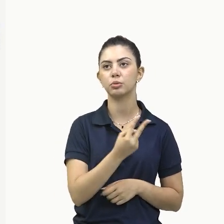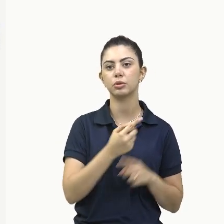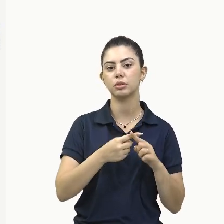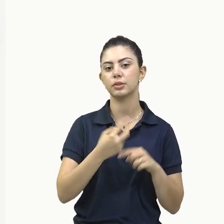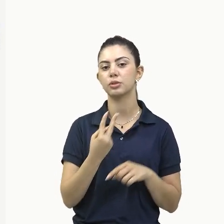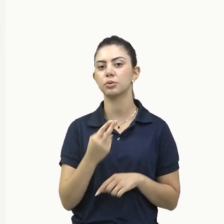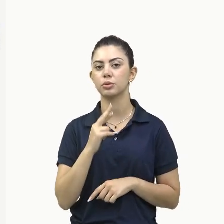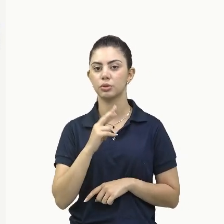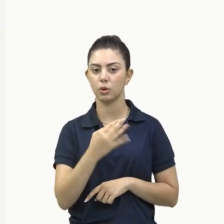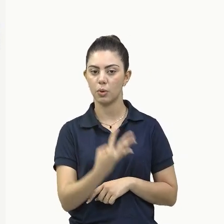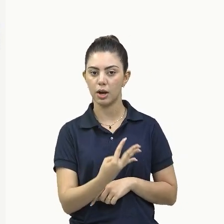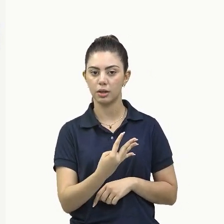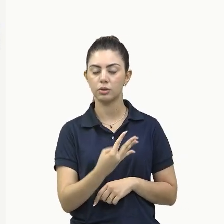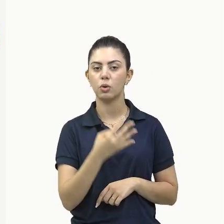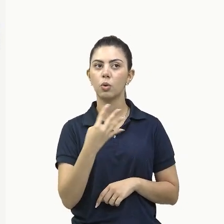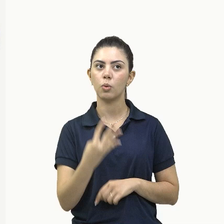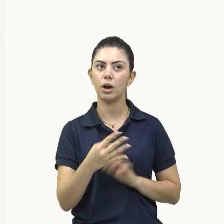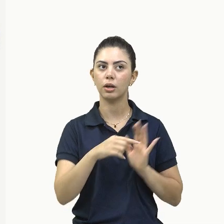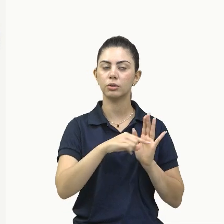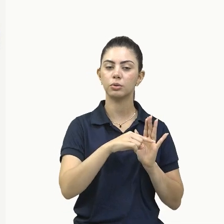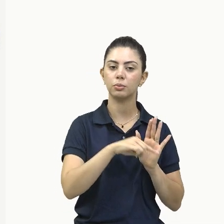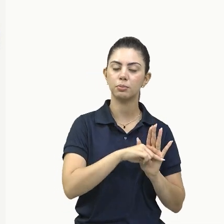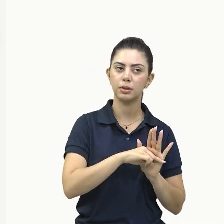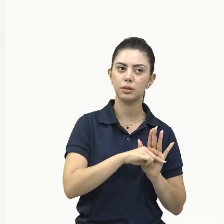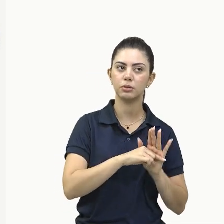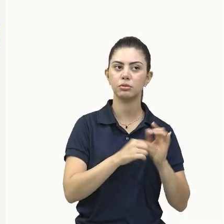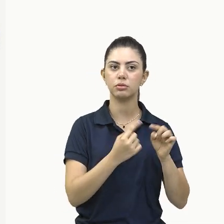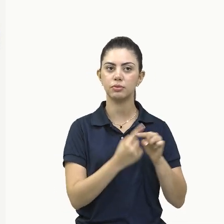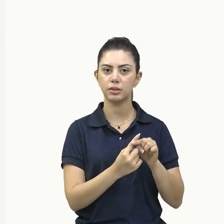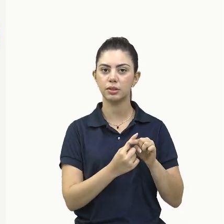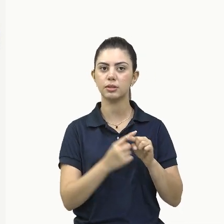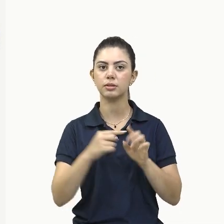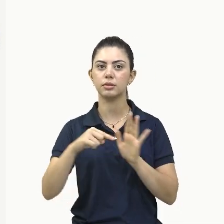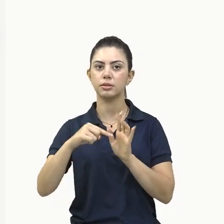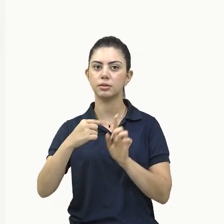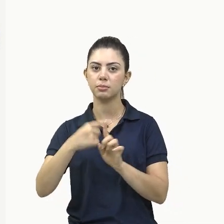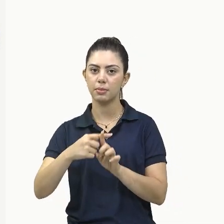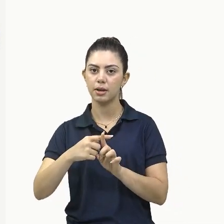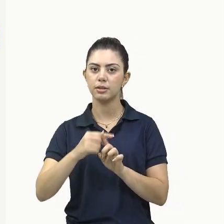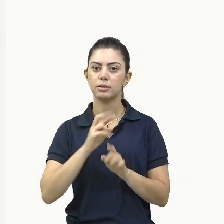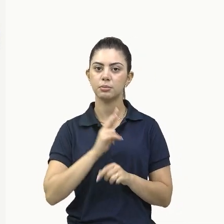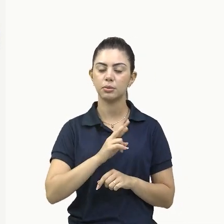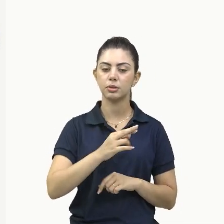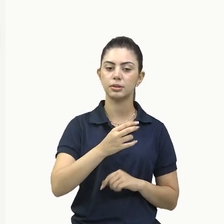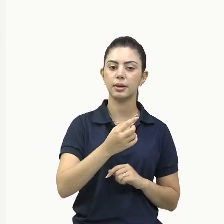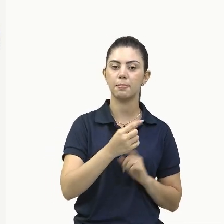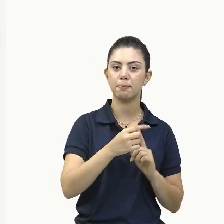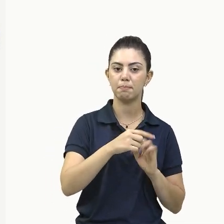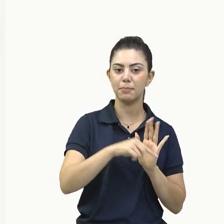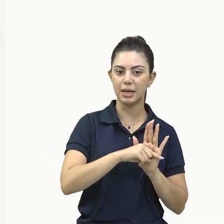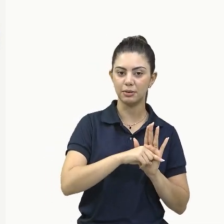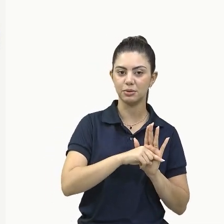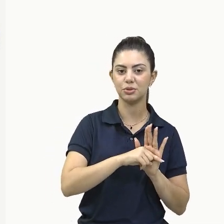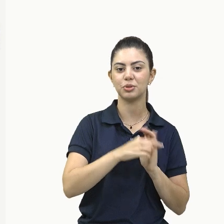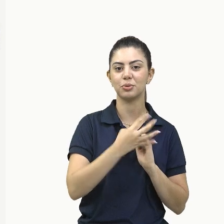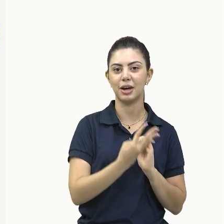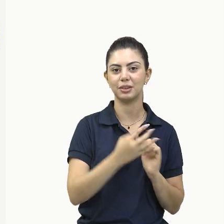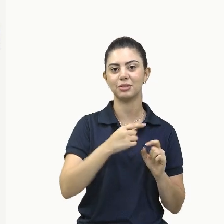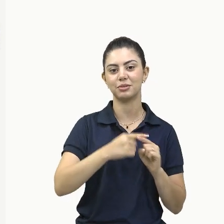4. Menos vezes mais, menos. 4 vezes 4,